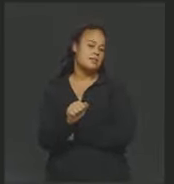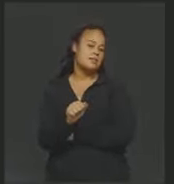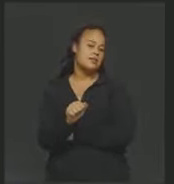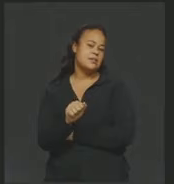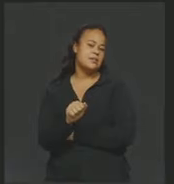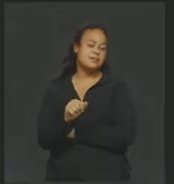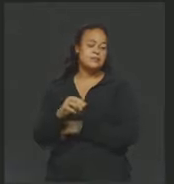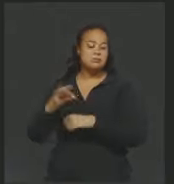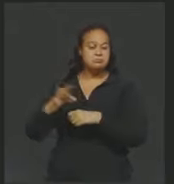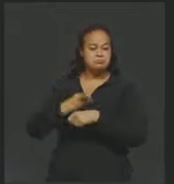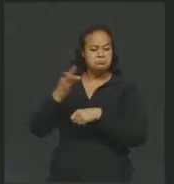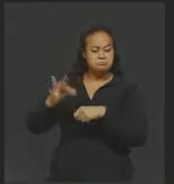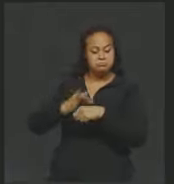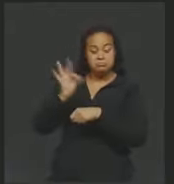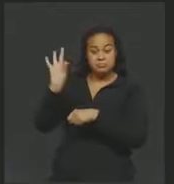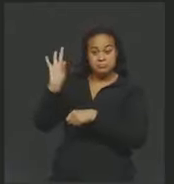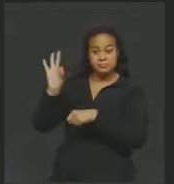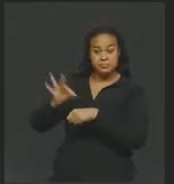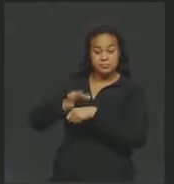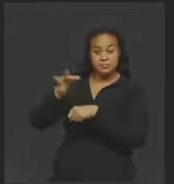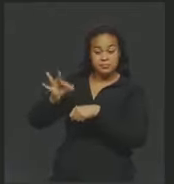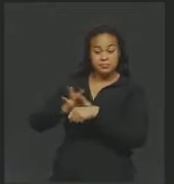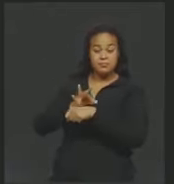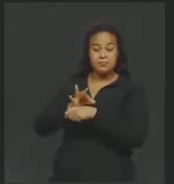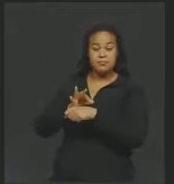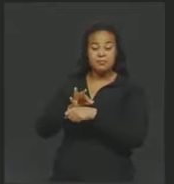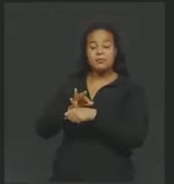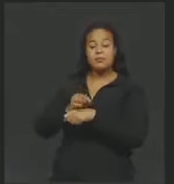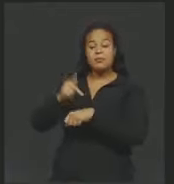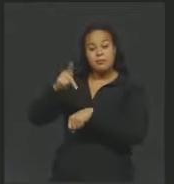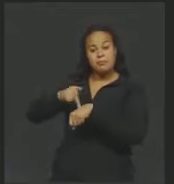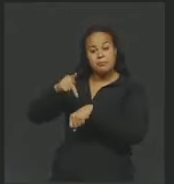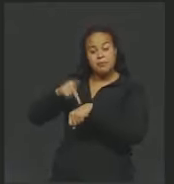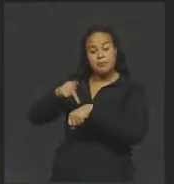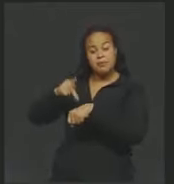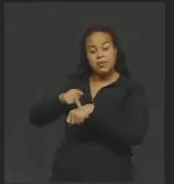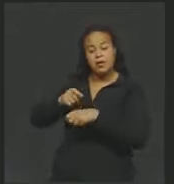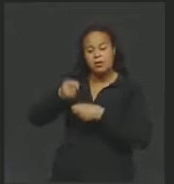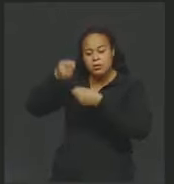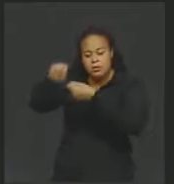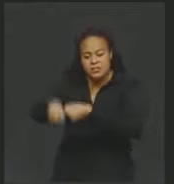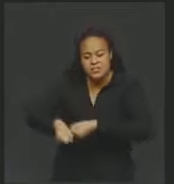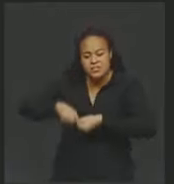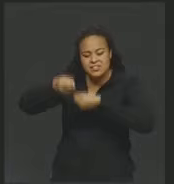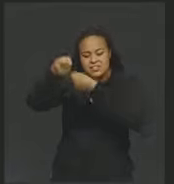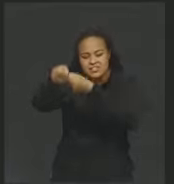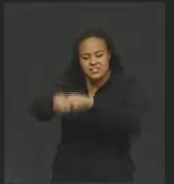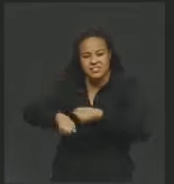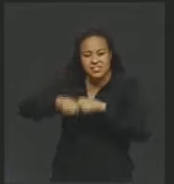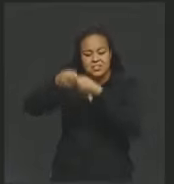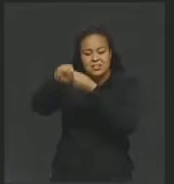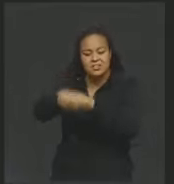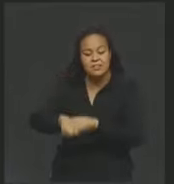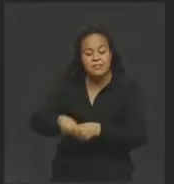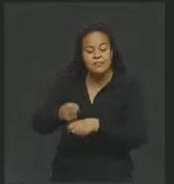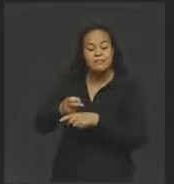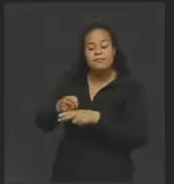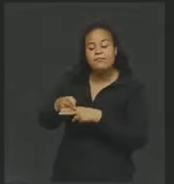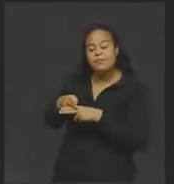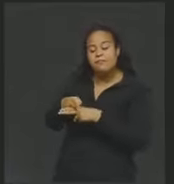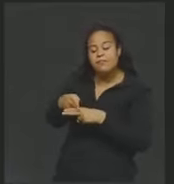as agulhas, os pregos, as enxadas, as facas. Vamos ver como é que é isso? Está aqui um